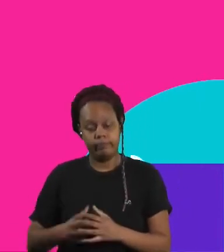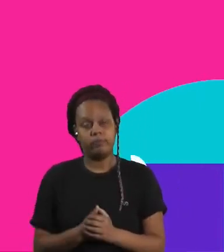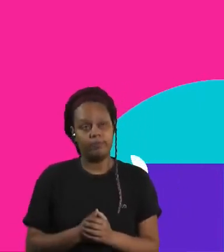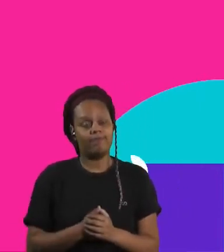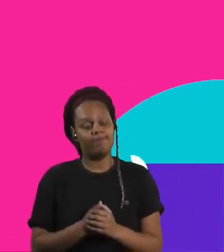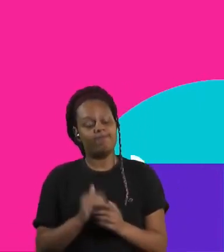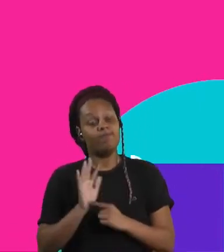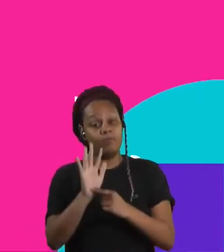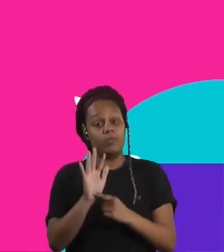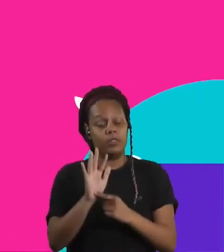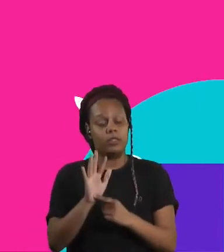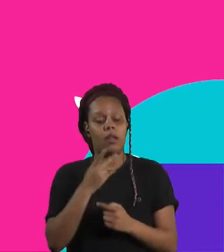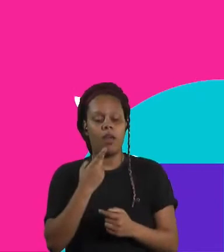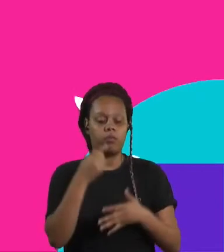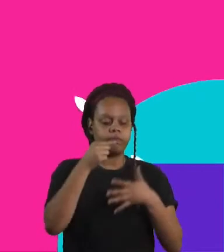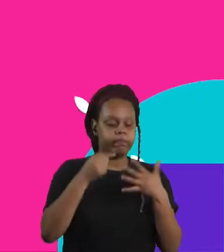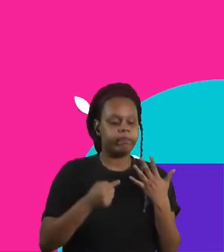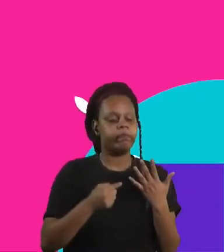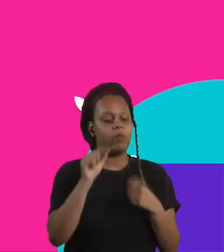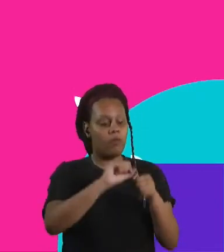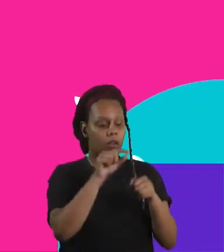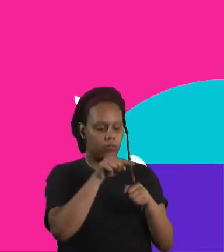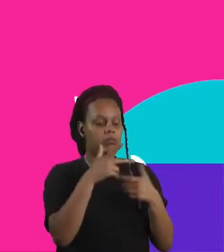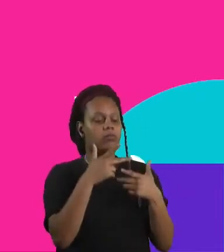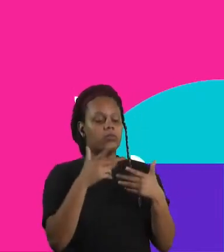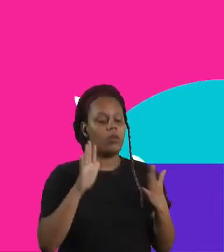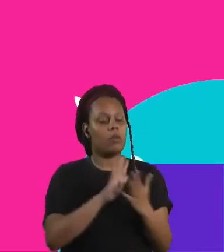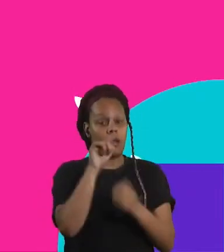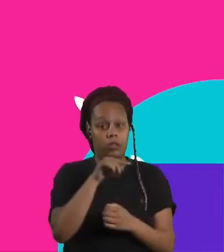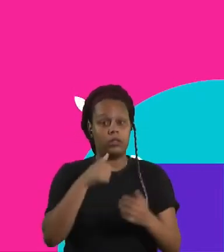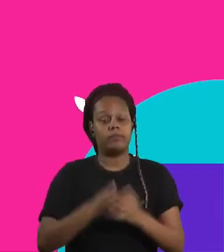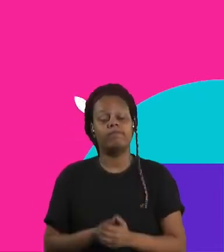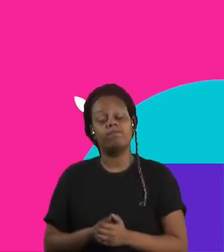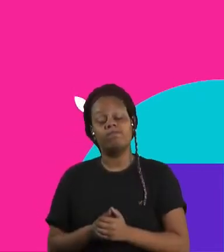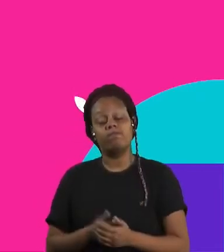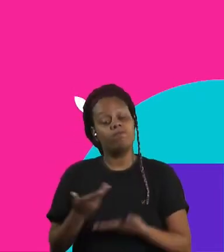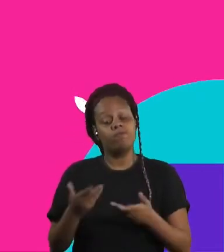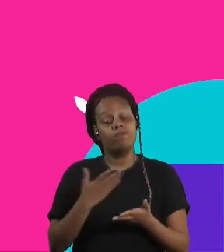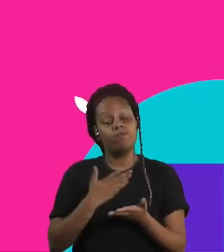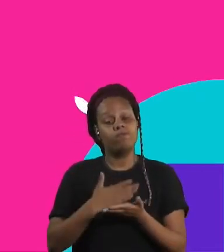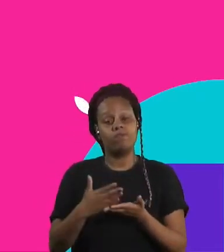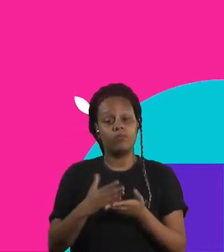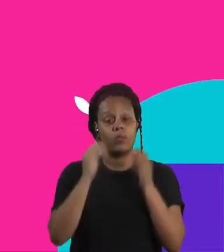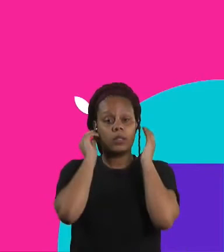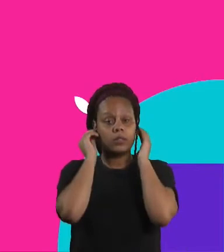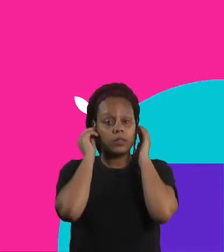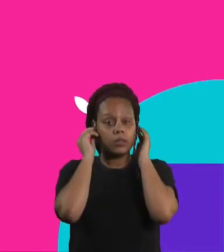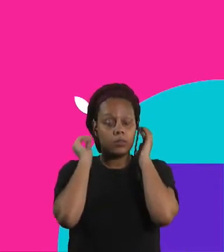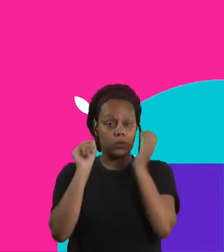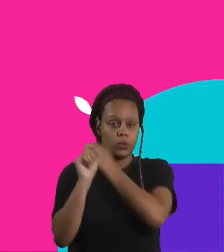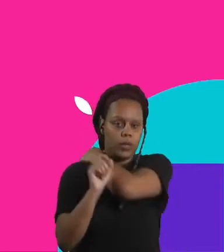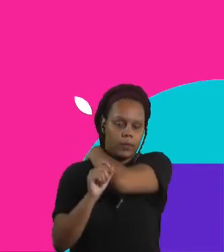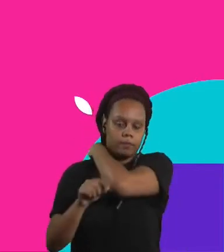faço isso e o impacto que eu causo é esse. Então, beleza, aí a gente iniciou uma caminhada, já são vários anos, o Social Good foi